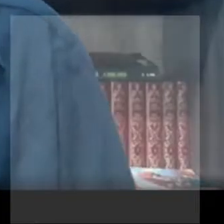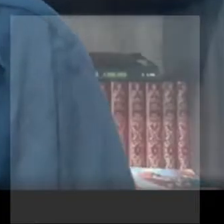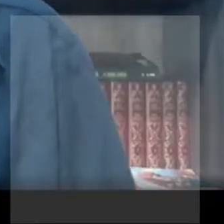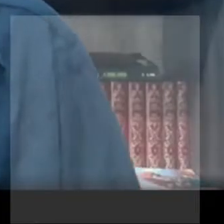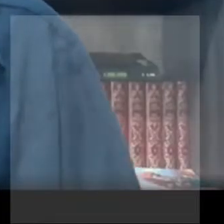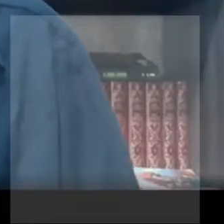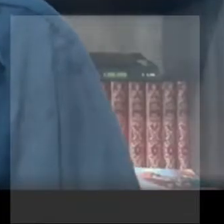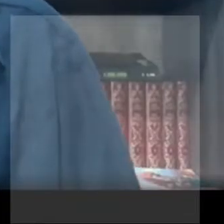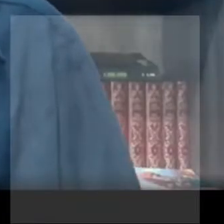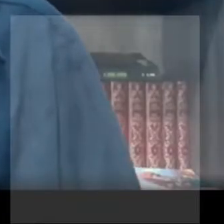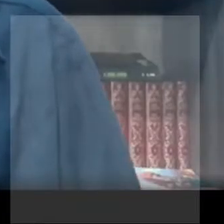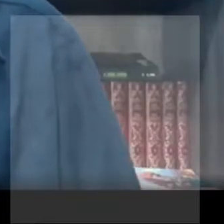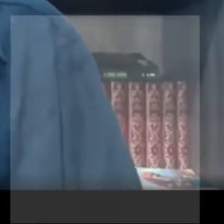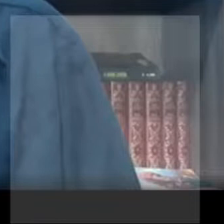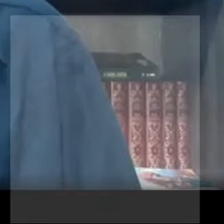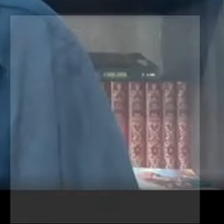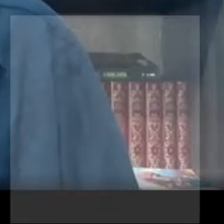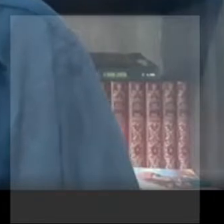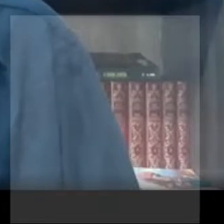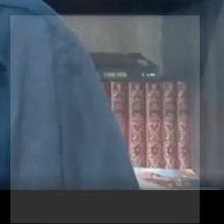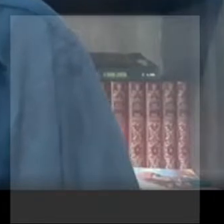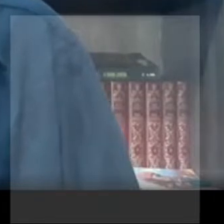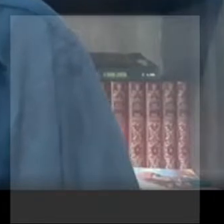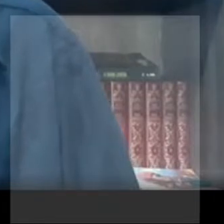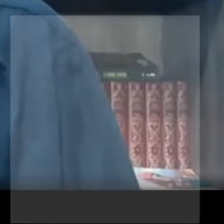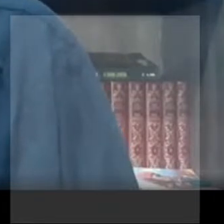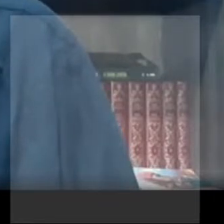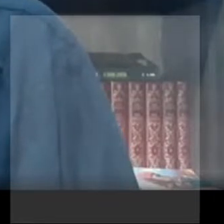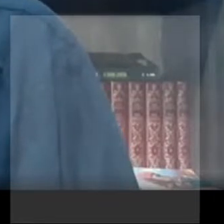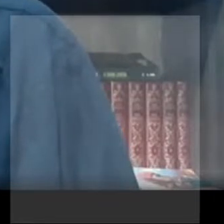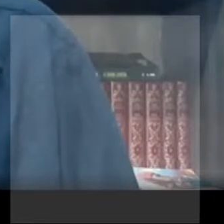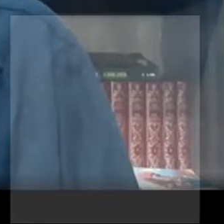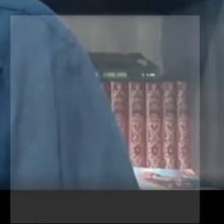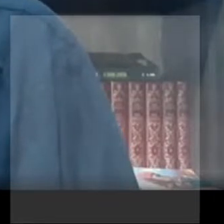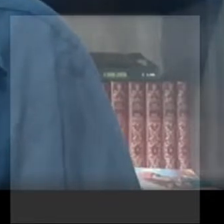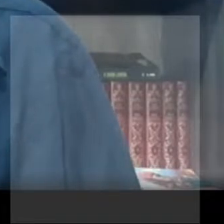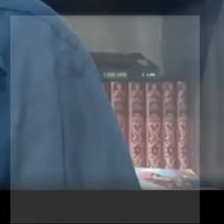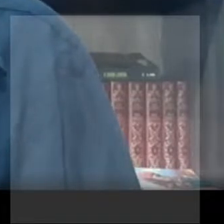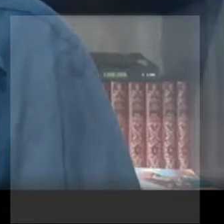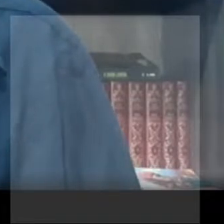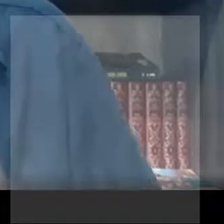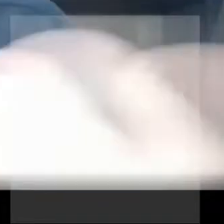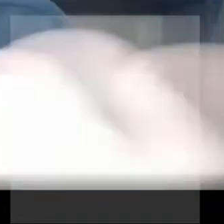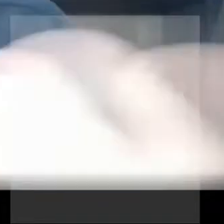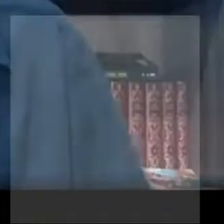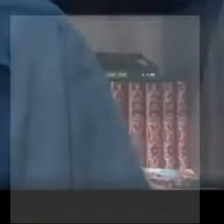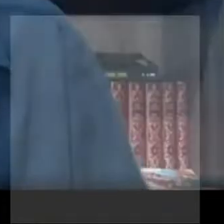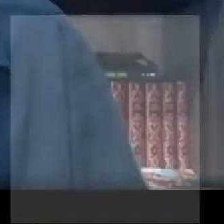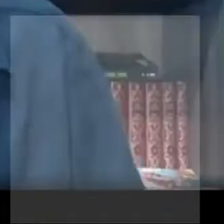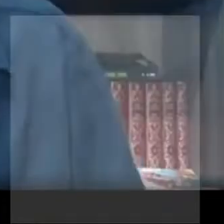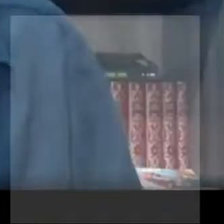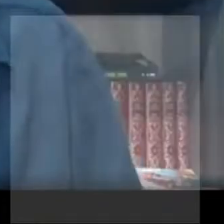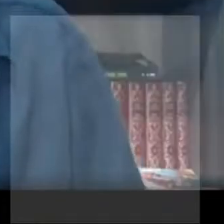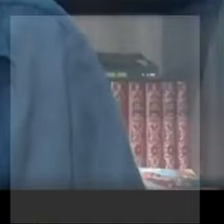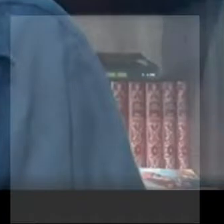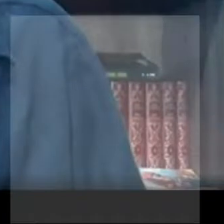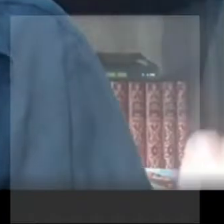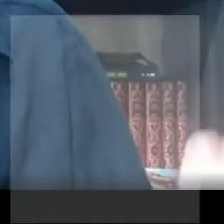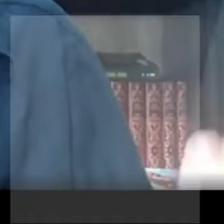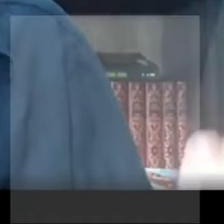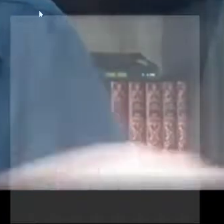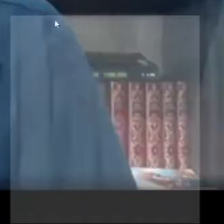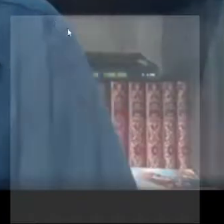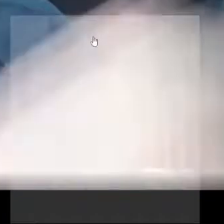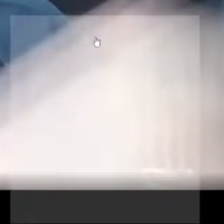decidi procurar saber quem era esse tal de Aristóteles, né? Perguntei ao meu professor, ele me informou que Aristóteles existia. Eu, nossa,